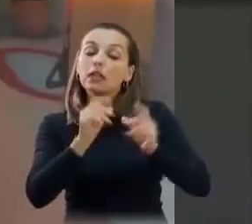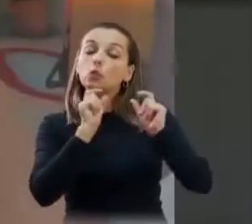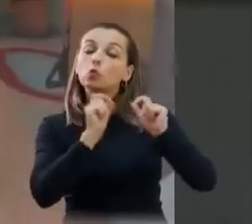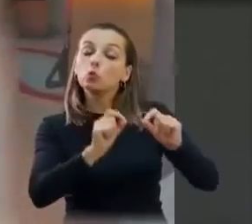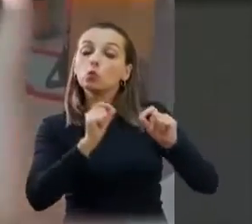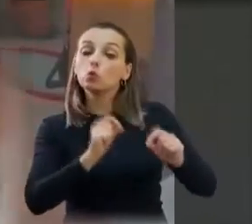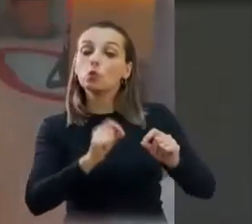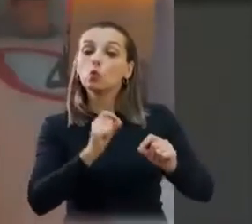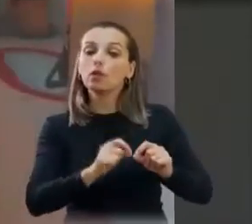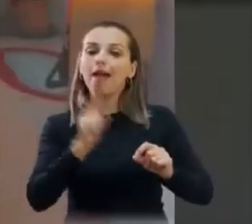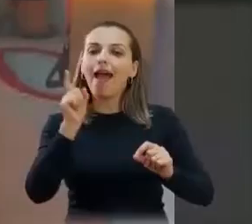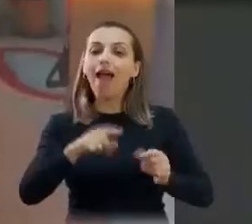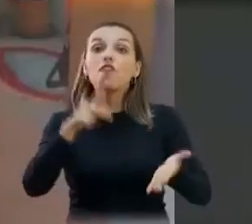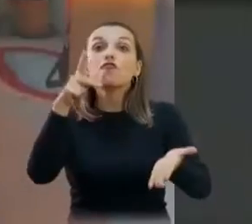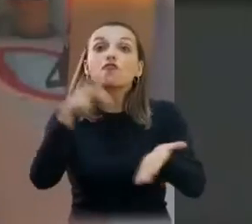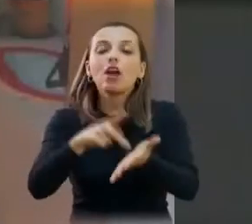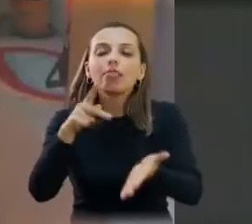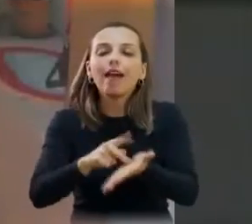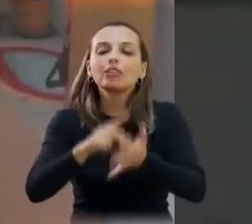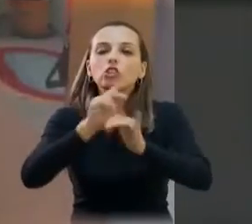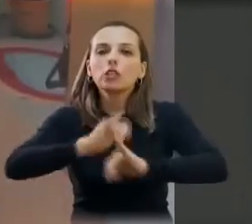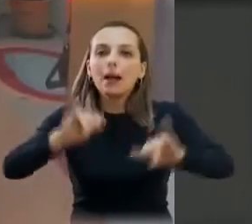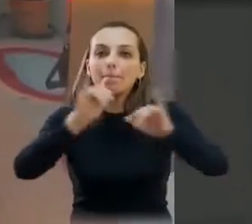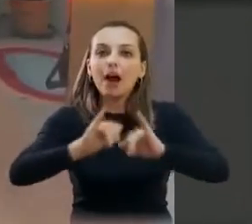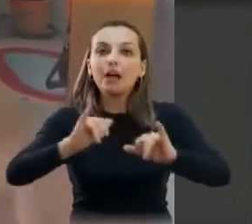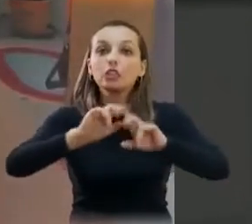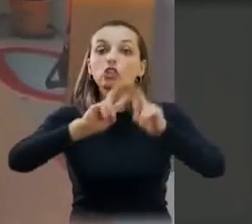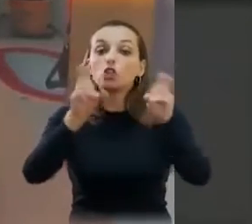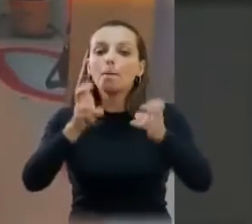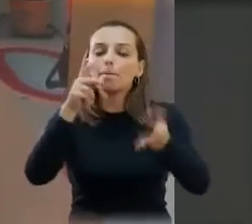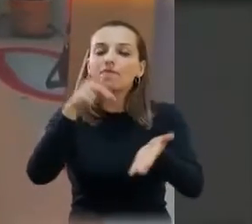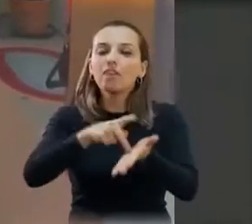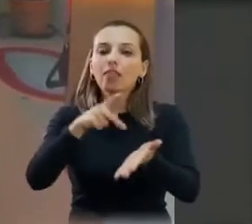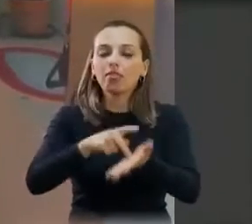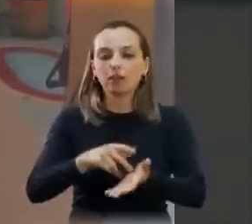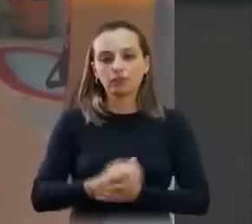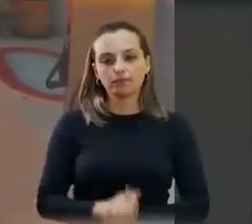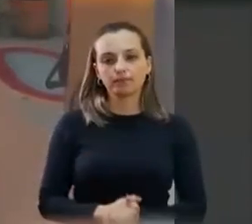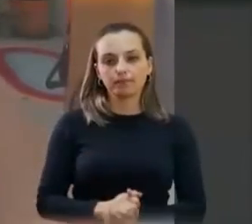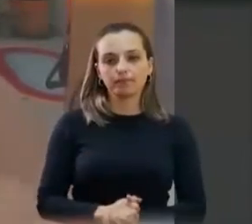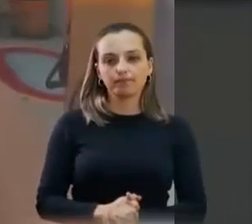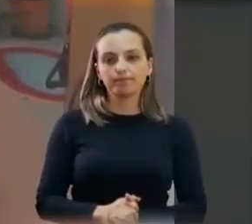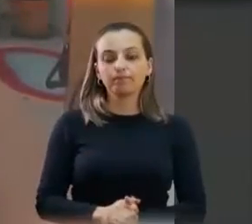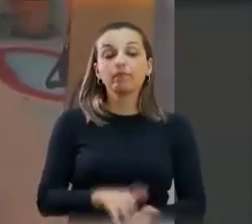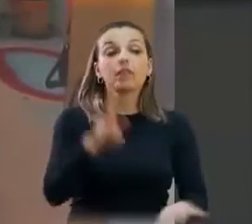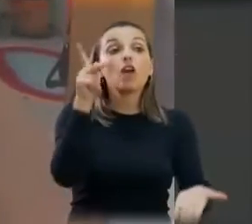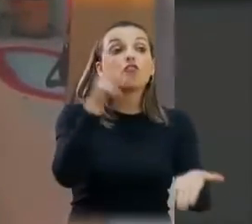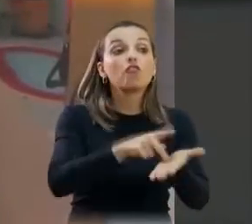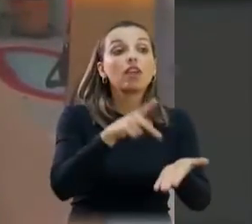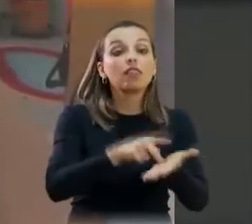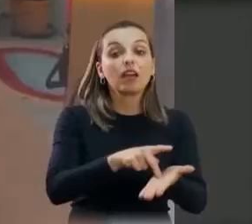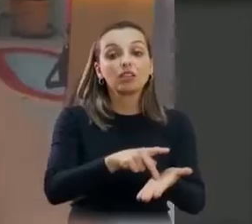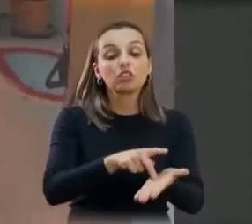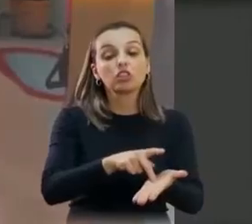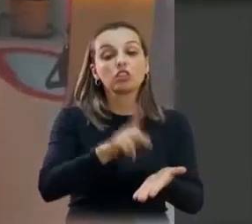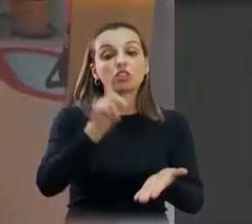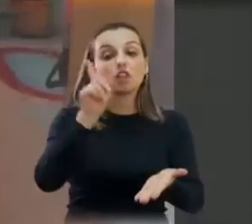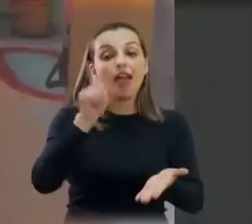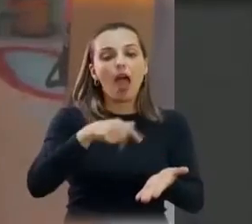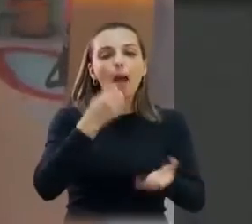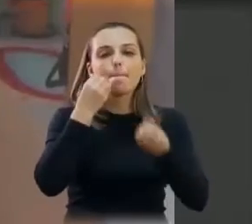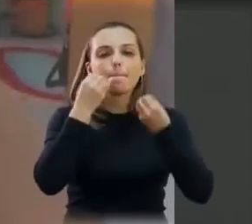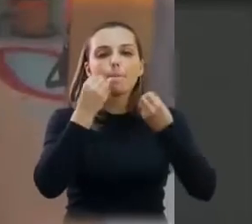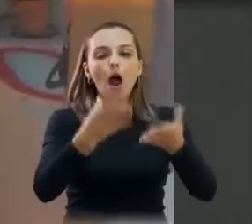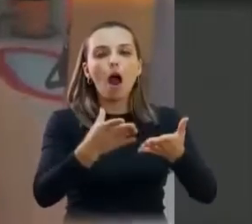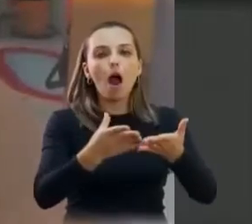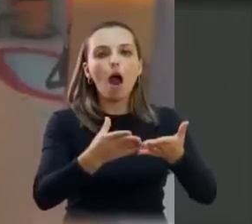grande campanha pela verdade. Eu ouvi e repito: a verdade é bonita, a verdade é